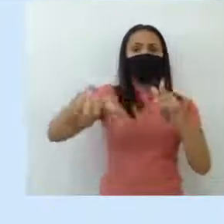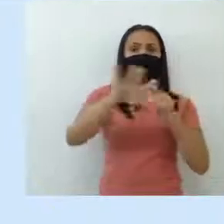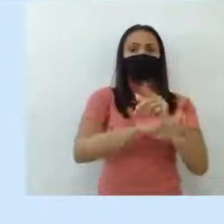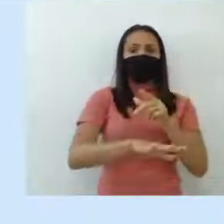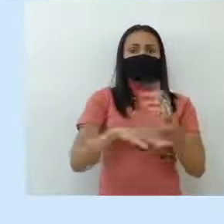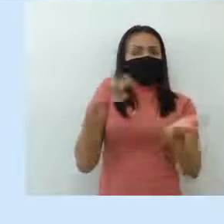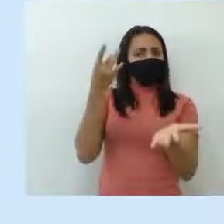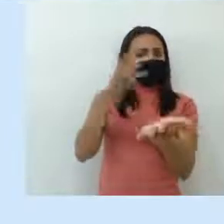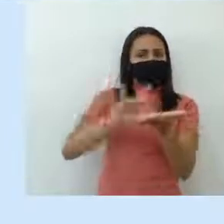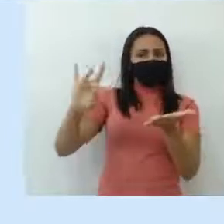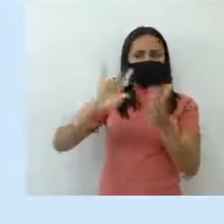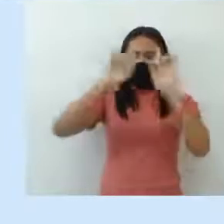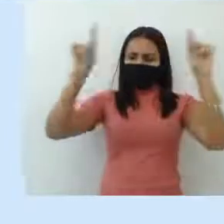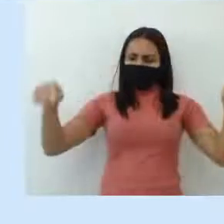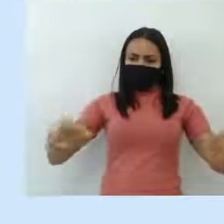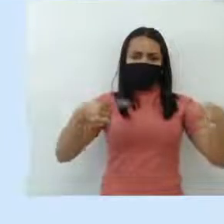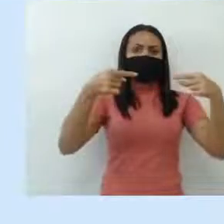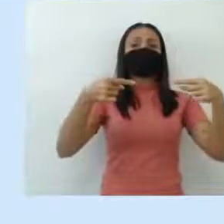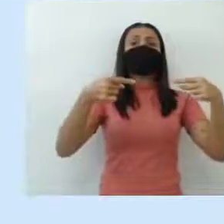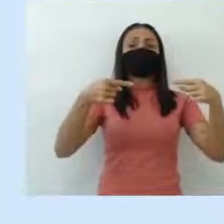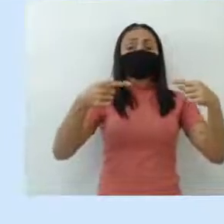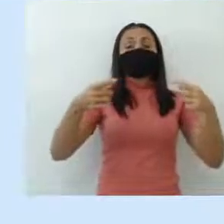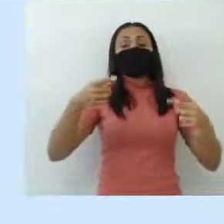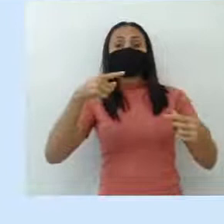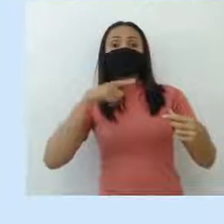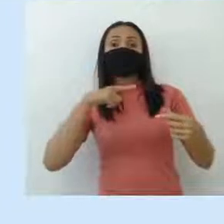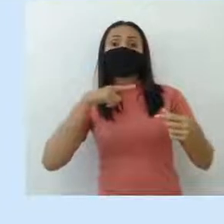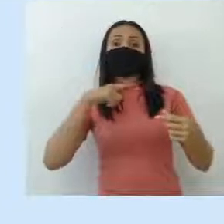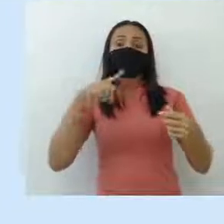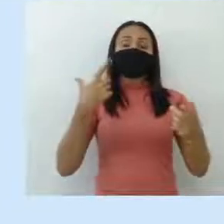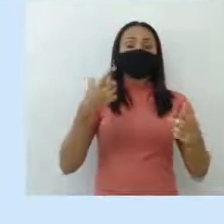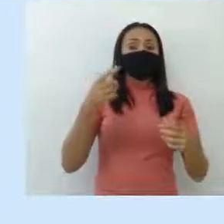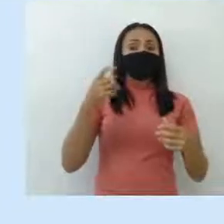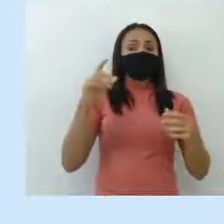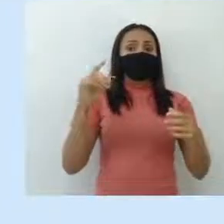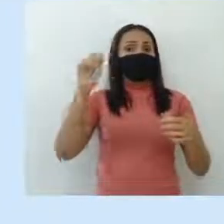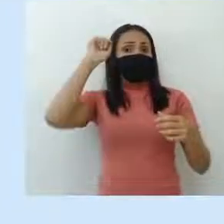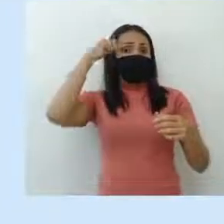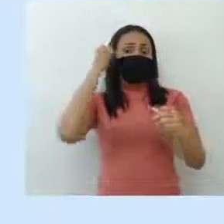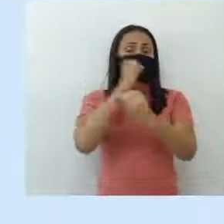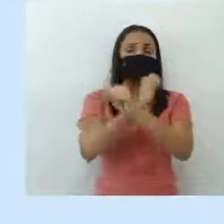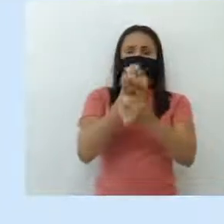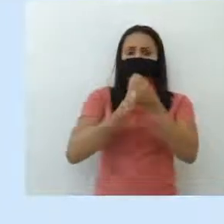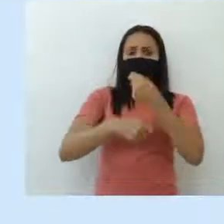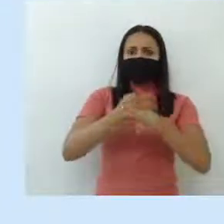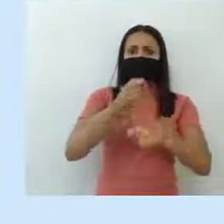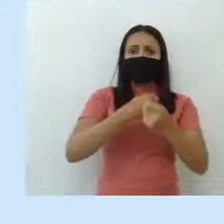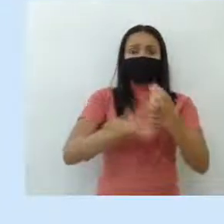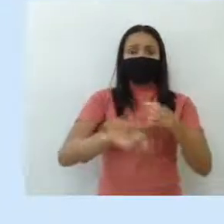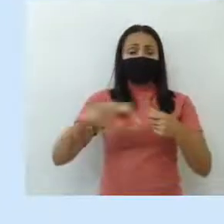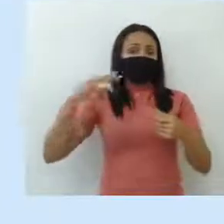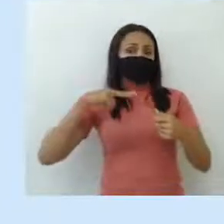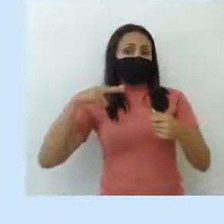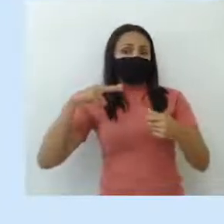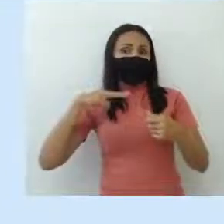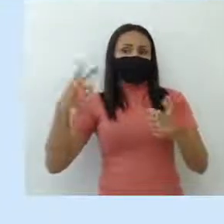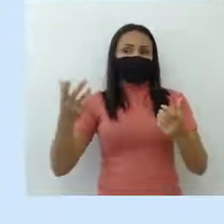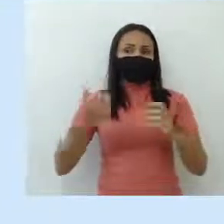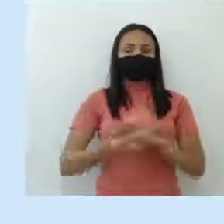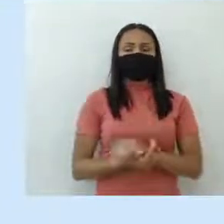né? Assim podiam obter mais escravos para serem negociados com os portugueses, né? Em